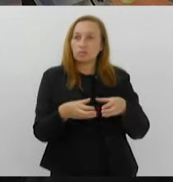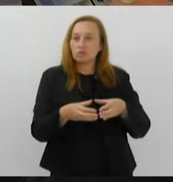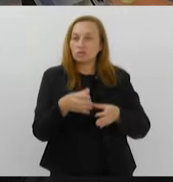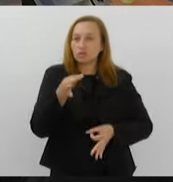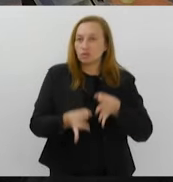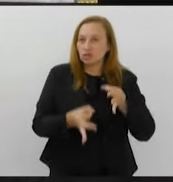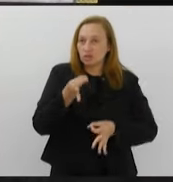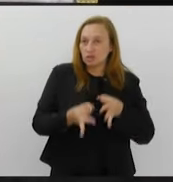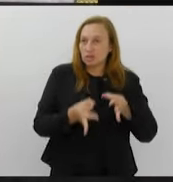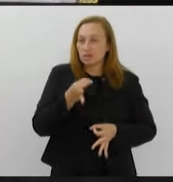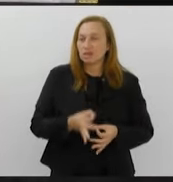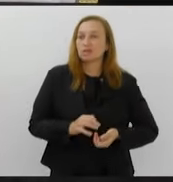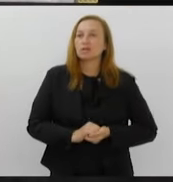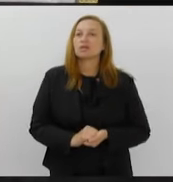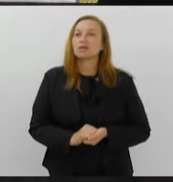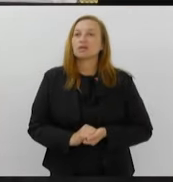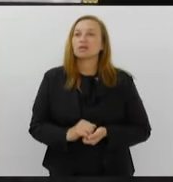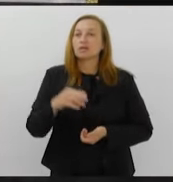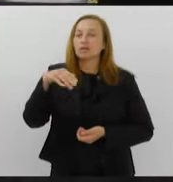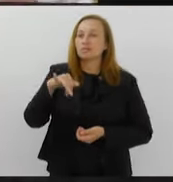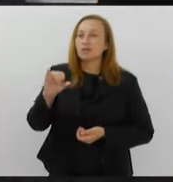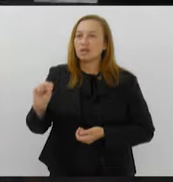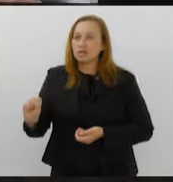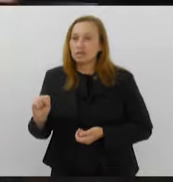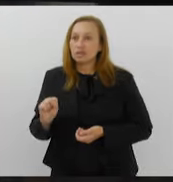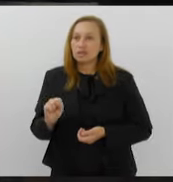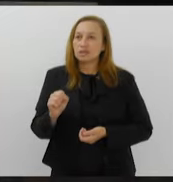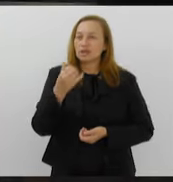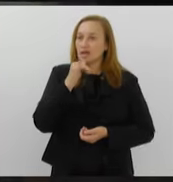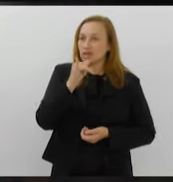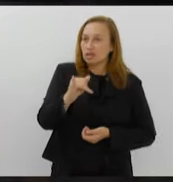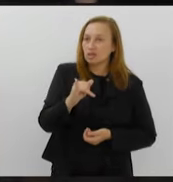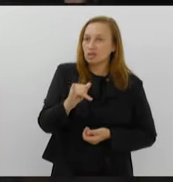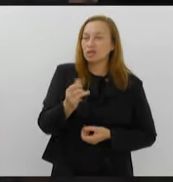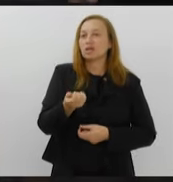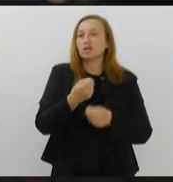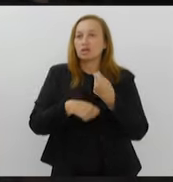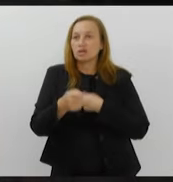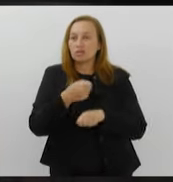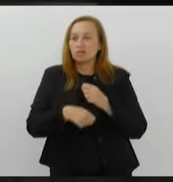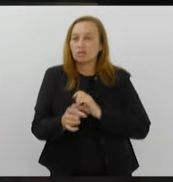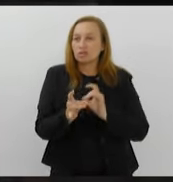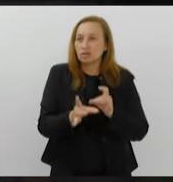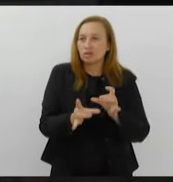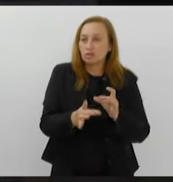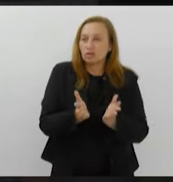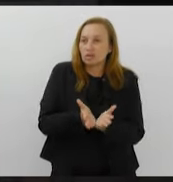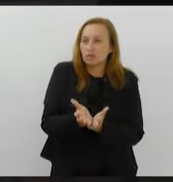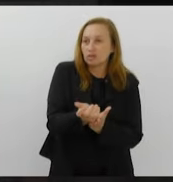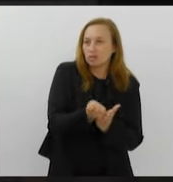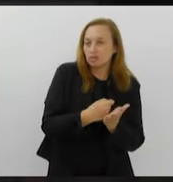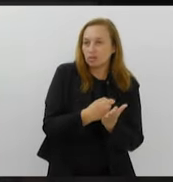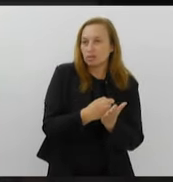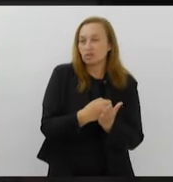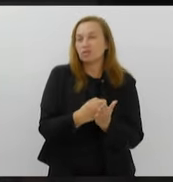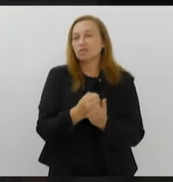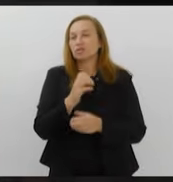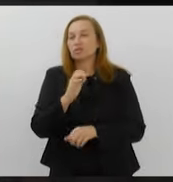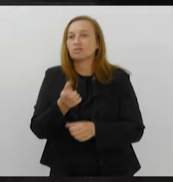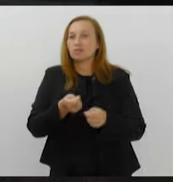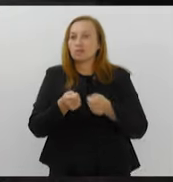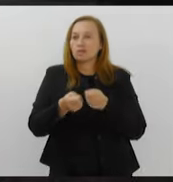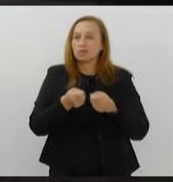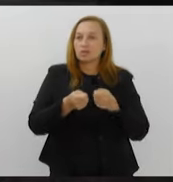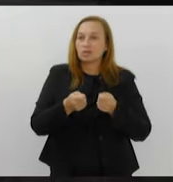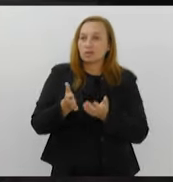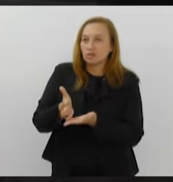e Justiça, Minas e Energia, Economia, Indústria e Comércio, Tributação, Controle da Arrecadação Estadual, Fiscalização